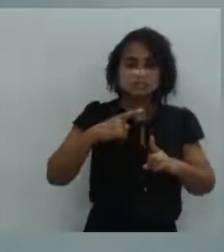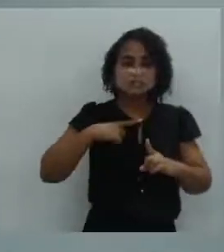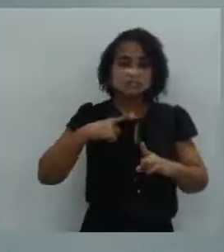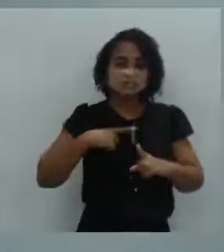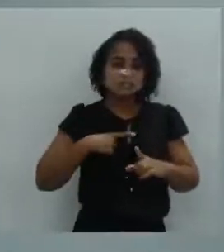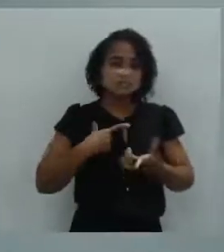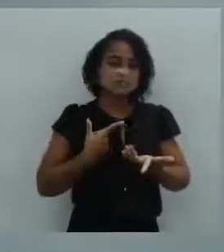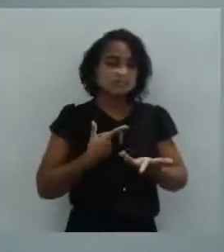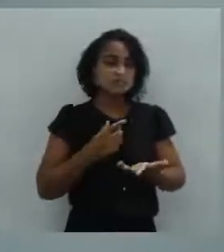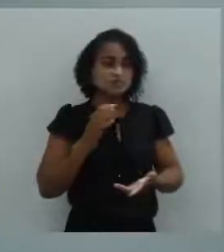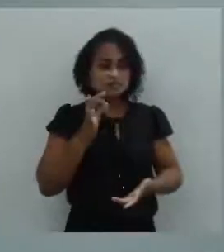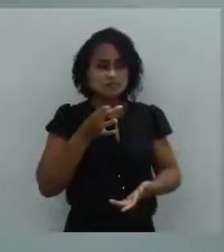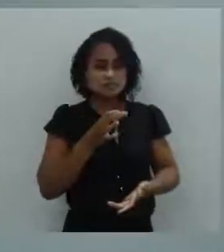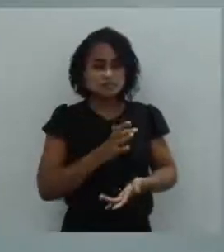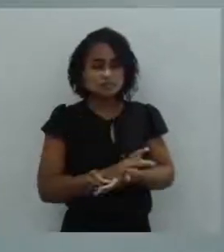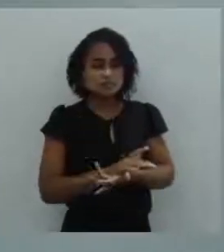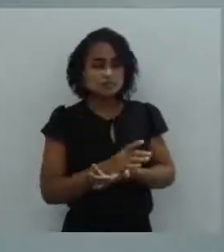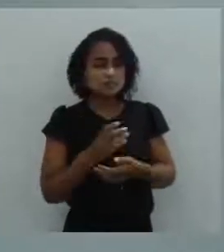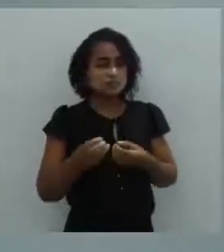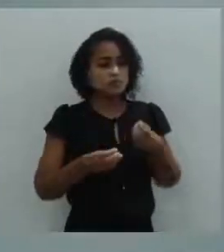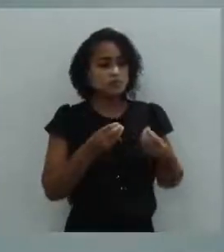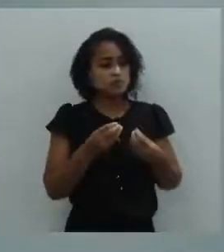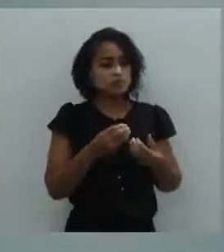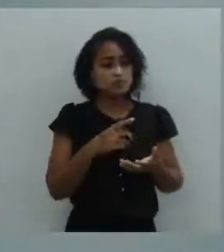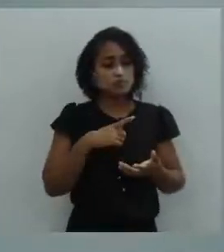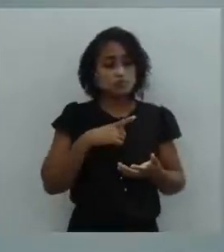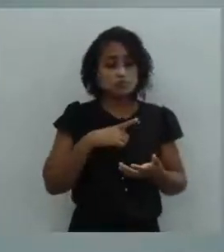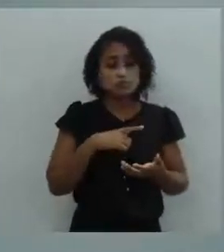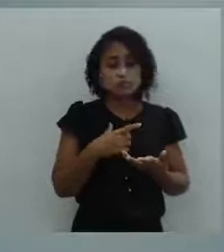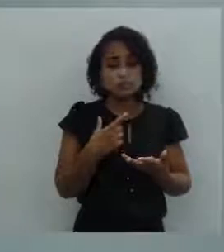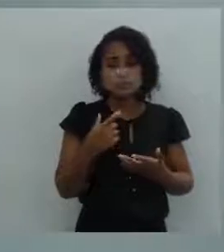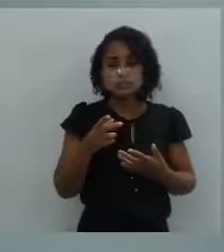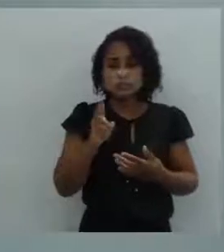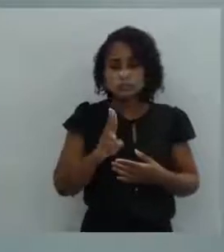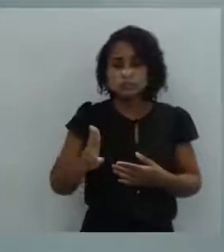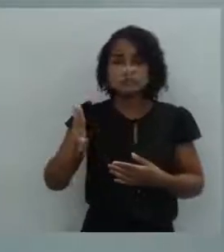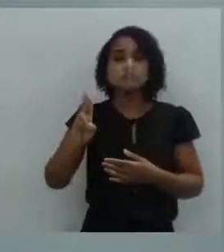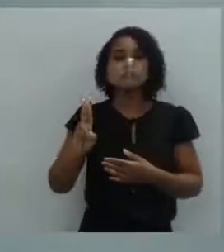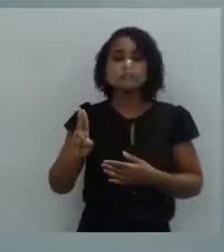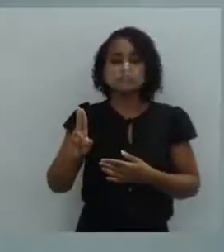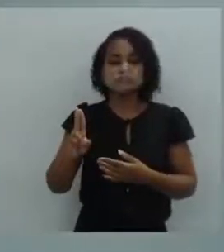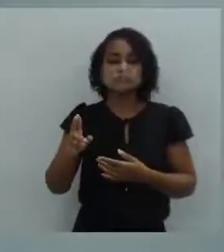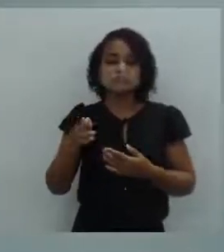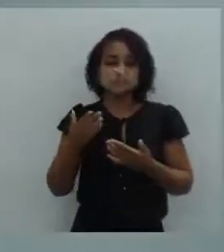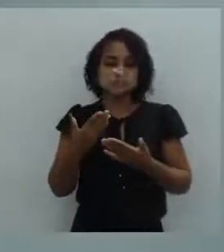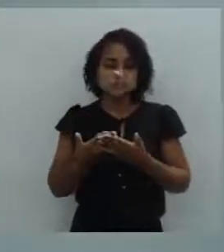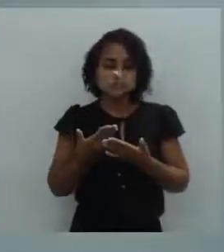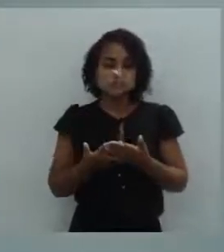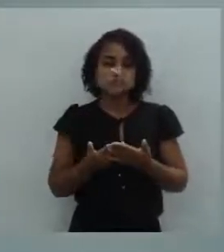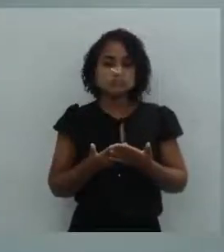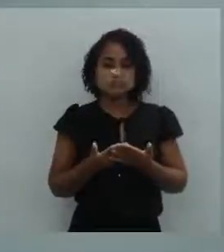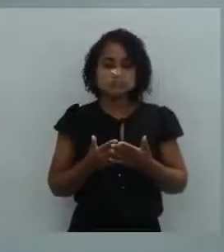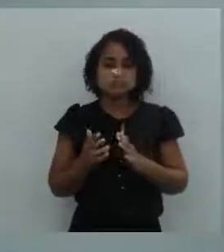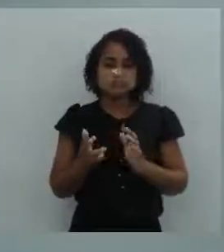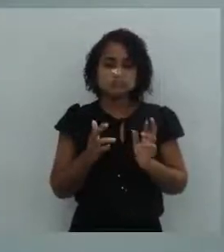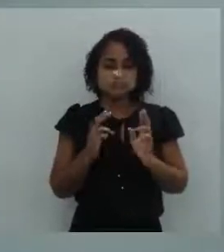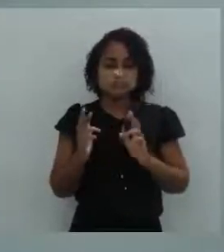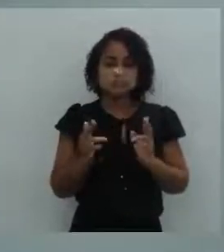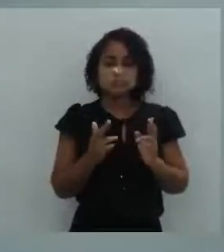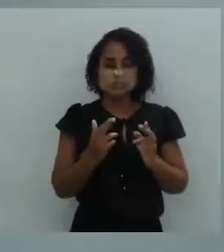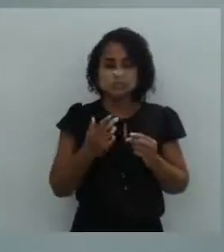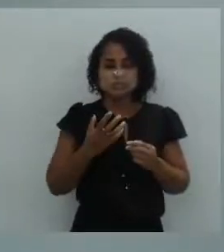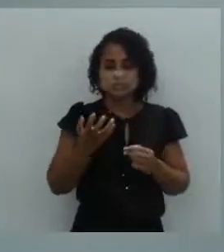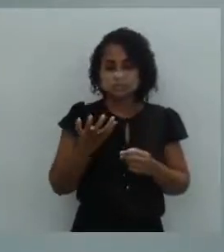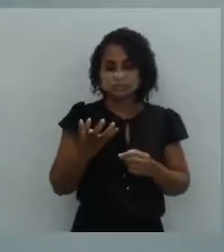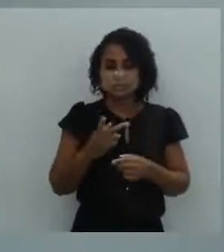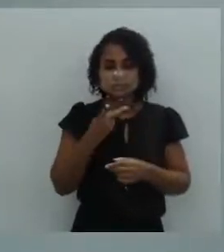pároco? Fulano, certo? Então, qual é o pronome de tratamento que eu devo usar para me importar ele nessa reivindicação feita no abaixo-assinado que eu